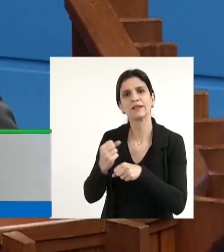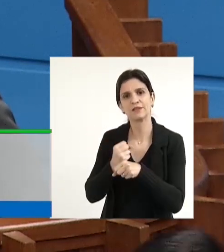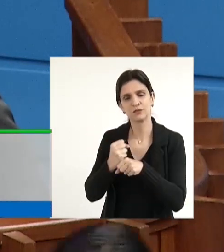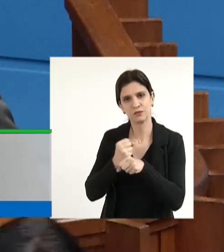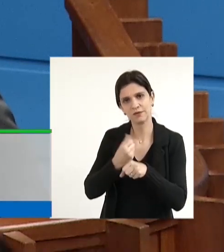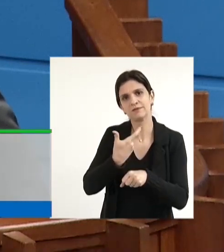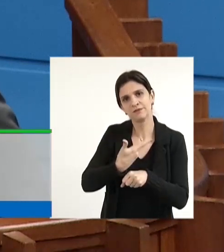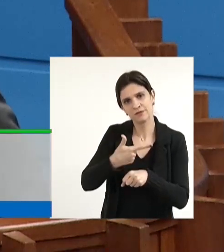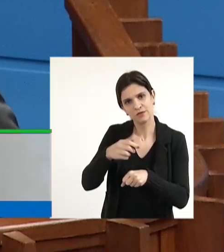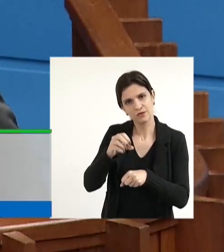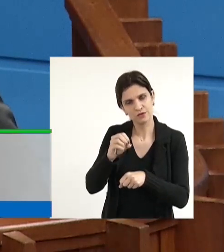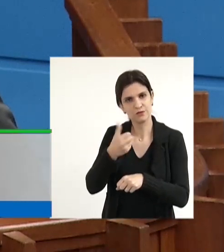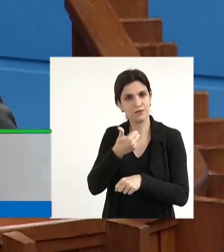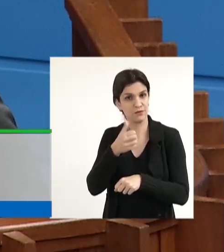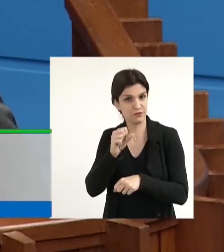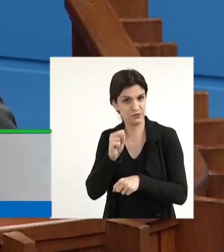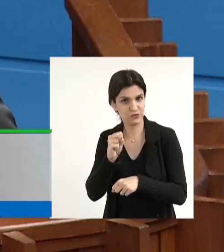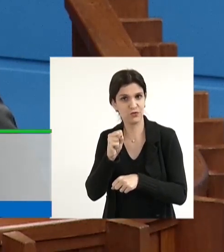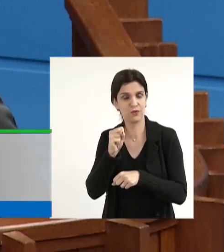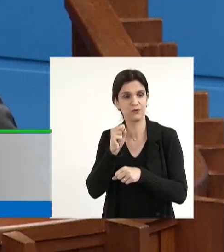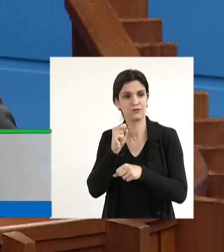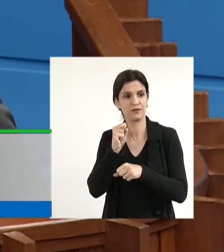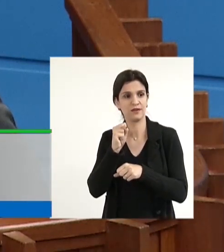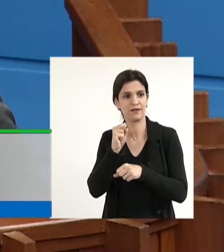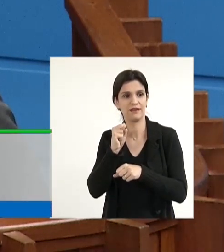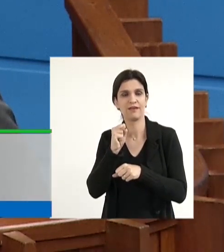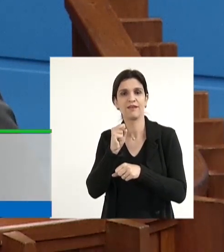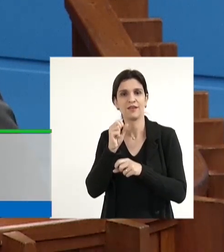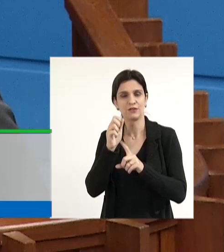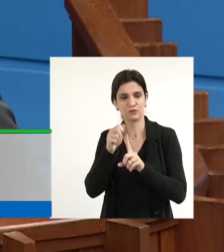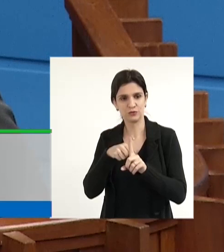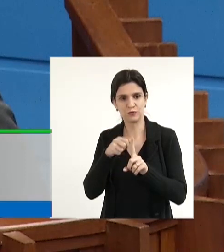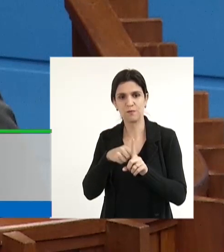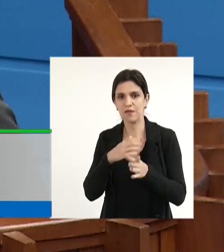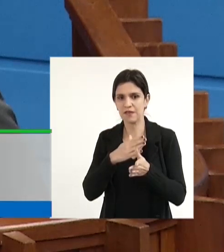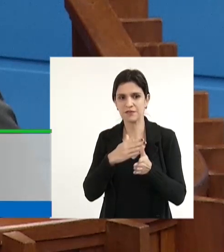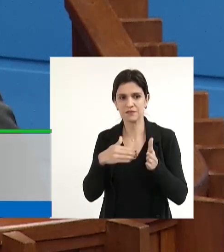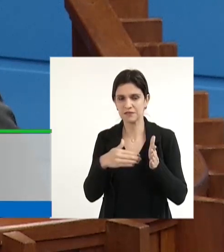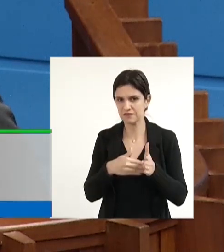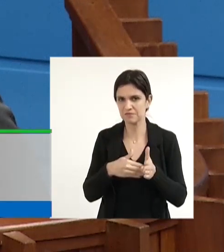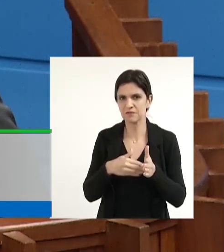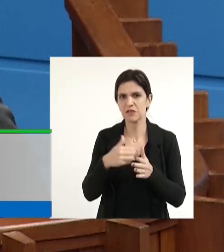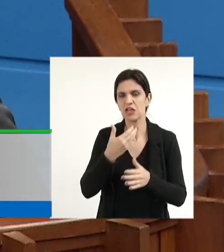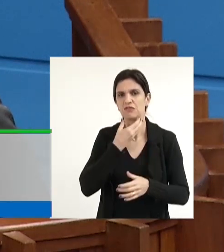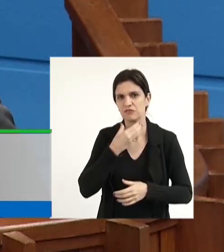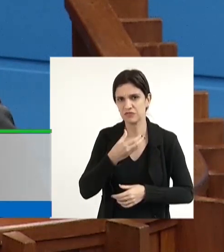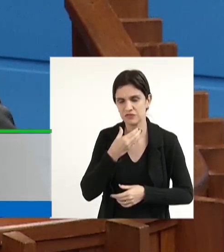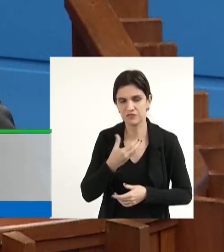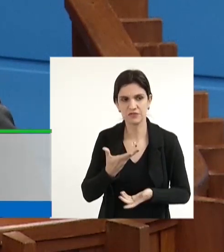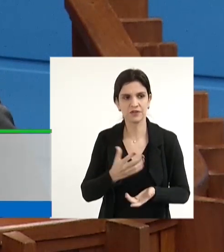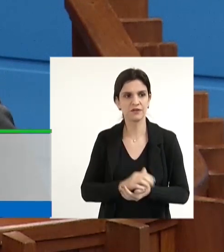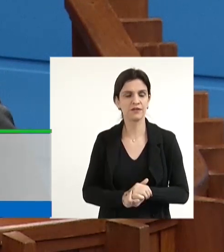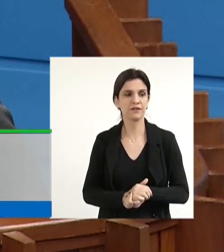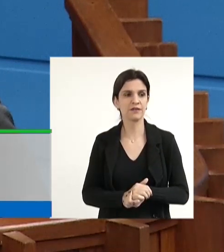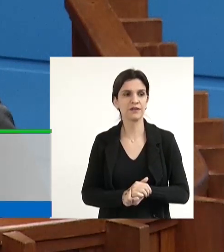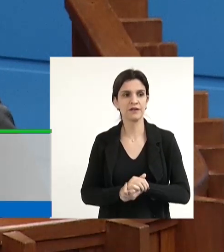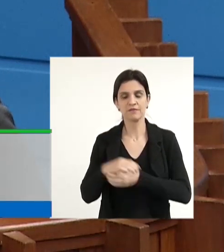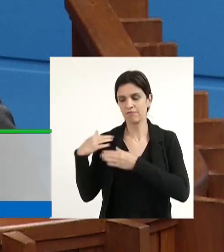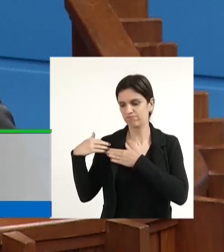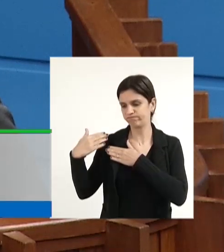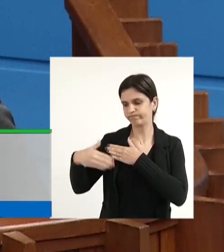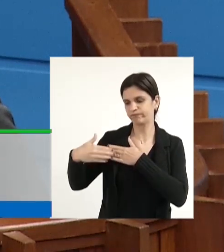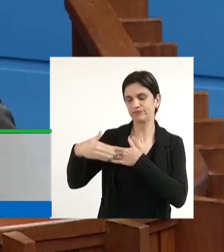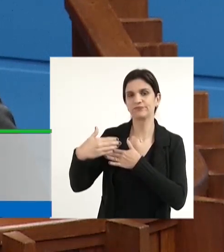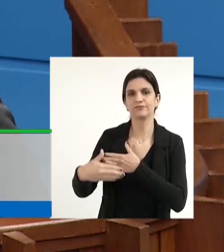pessoas foram surpreendidas com altas contas, que também acabaram